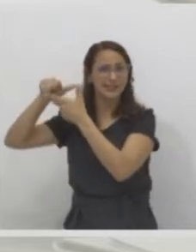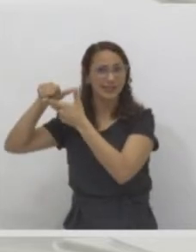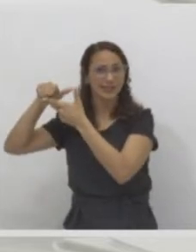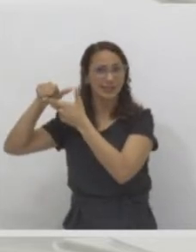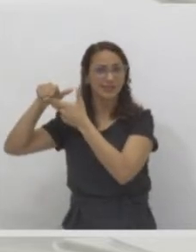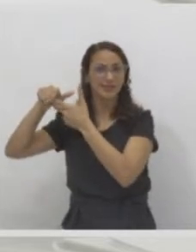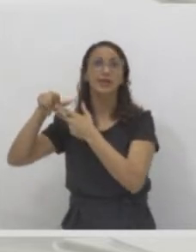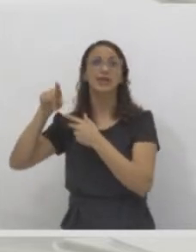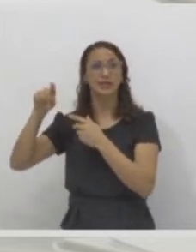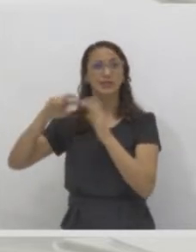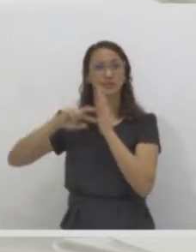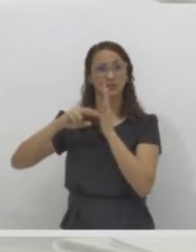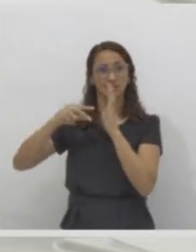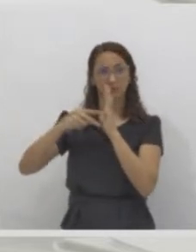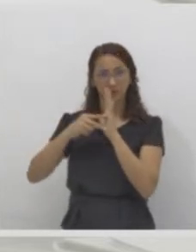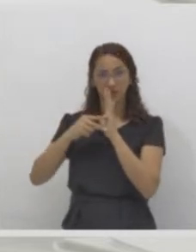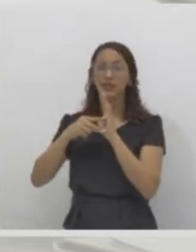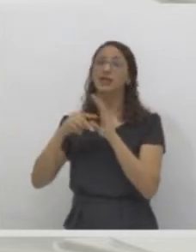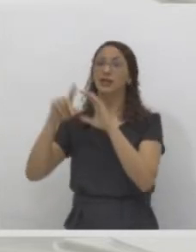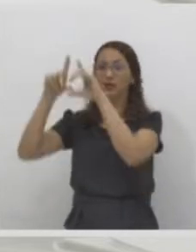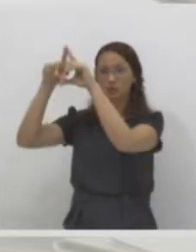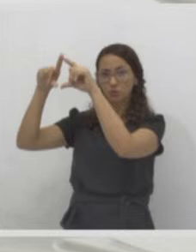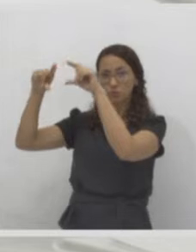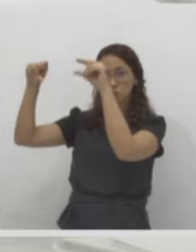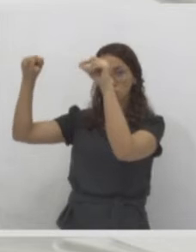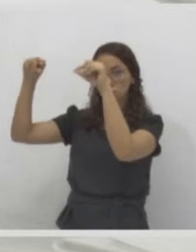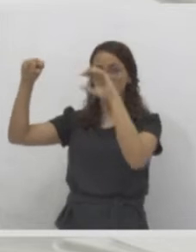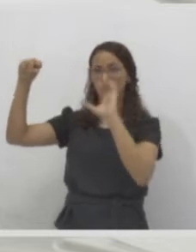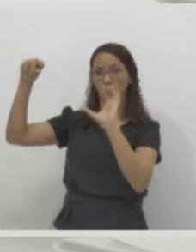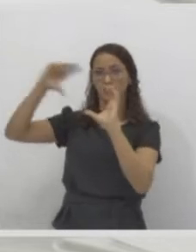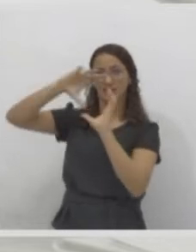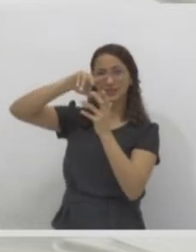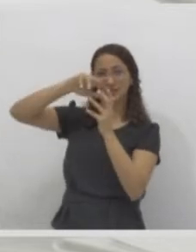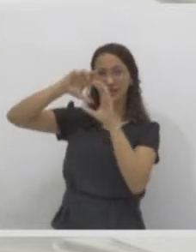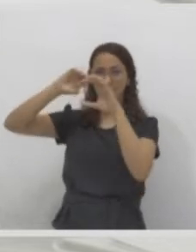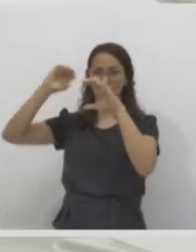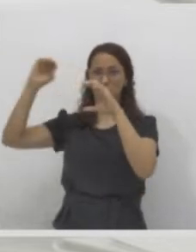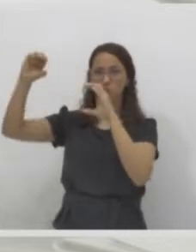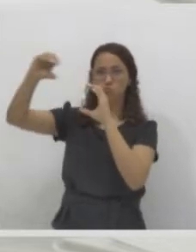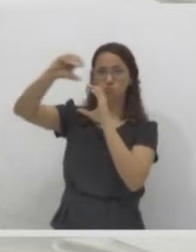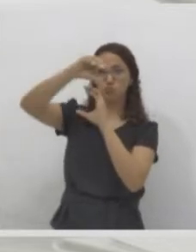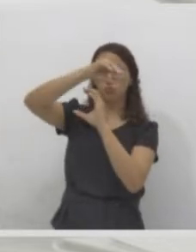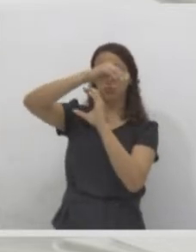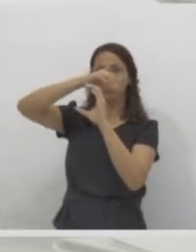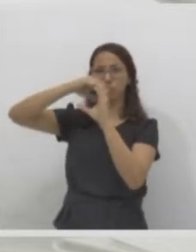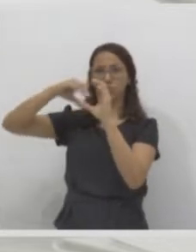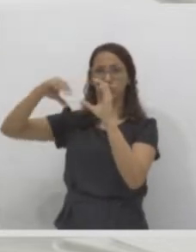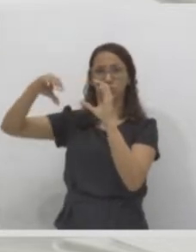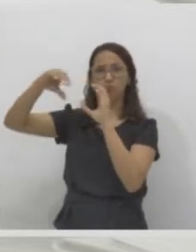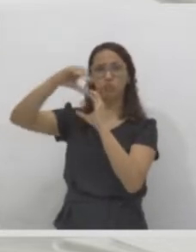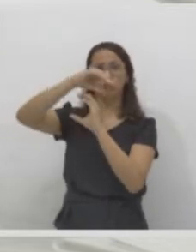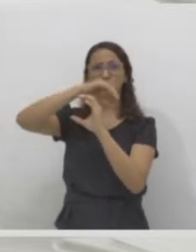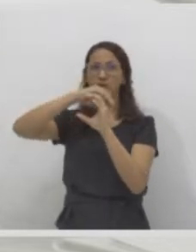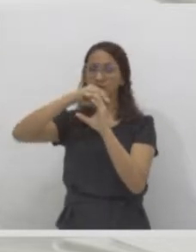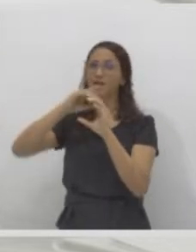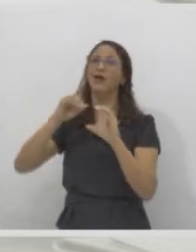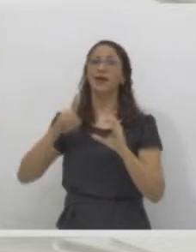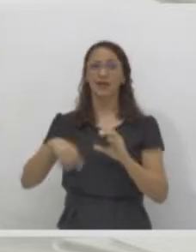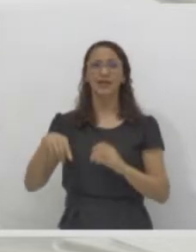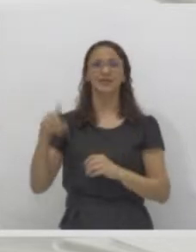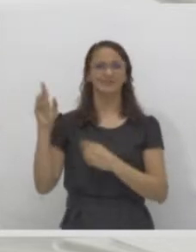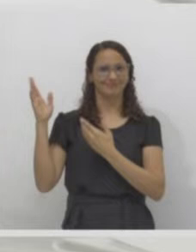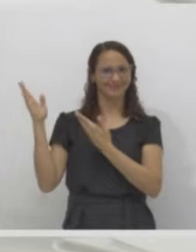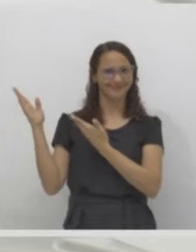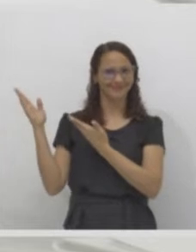Isso significa que ela é um corpo celeste que orbita nosso planeta. Então, o que a Lua é da Terra? É o satélite